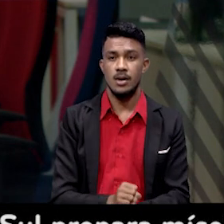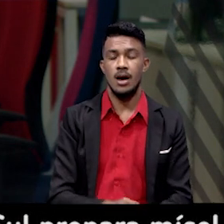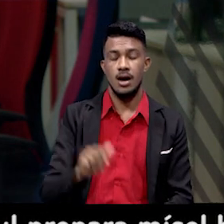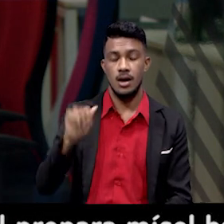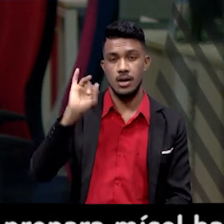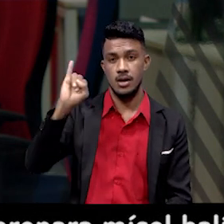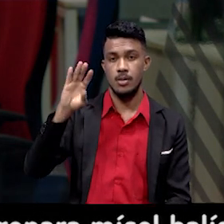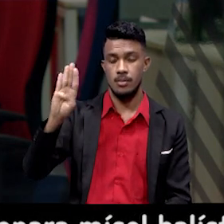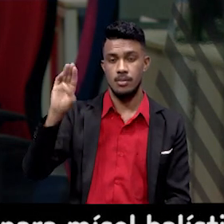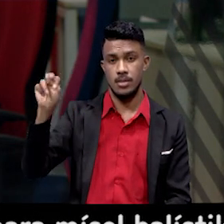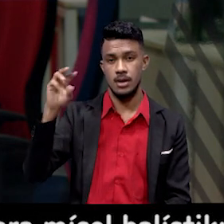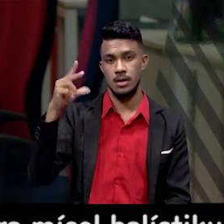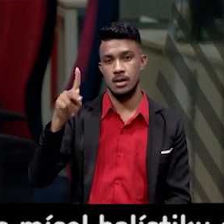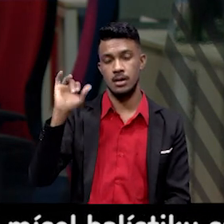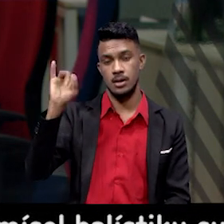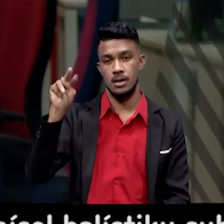BNCTL.